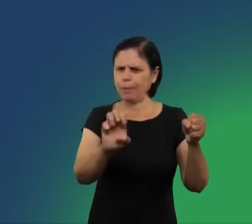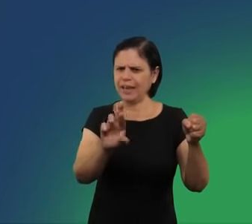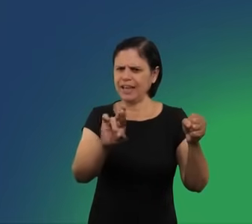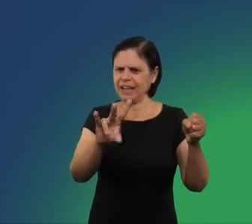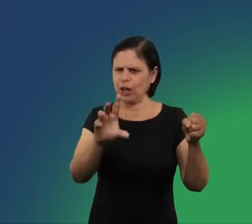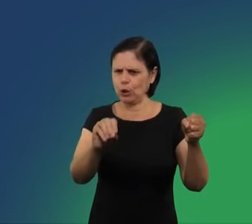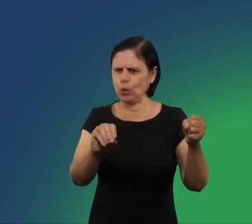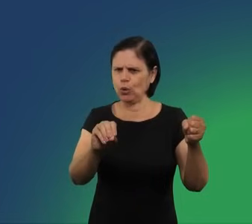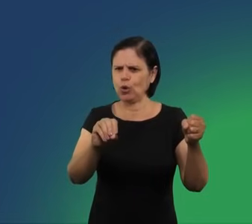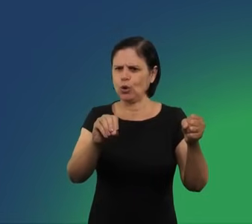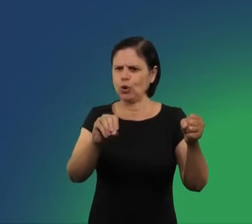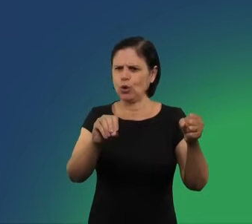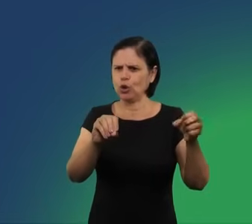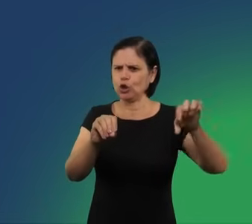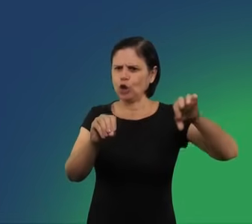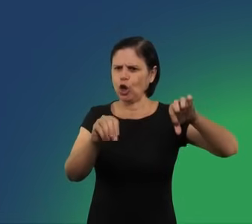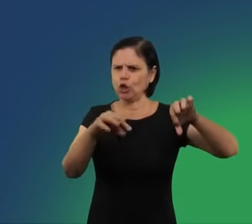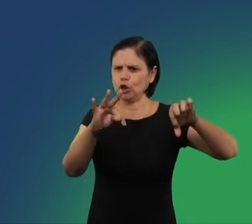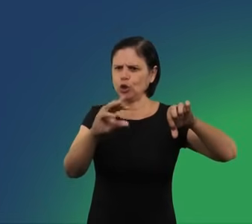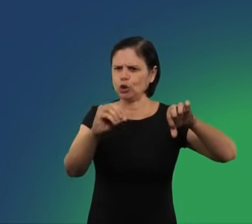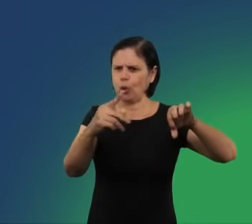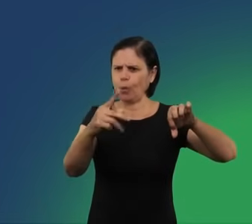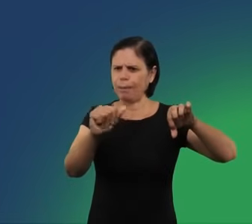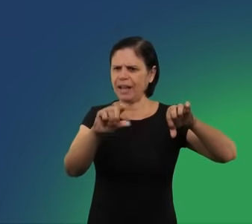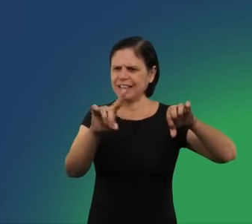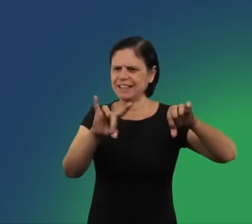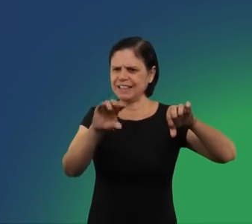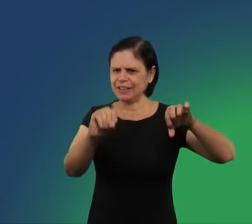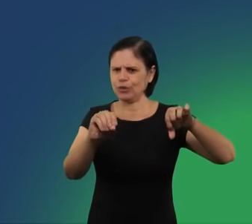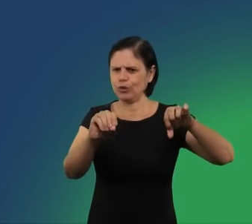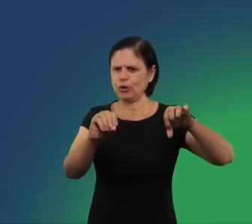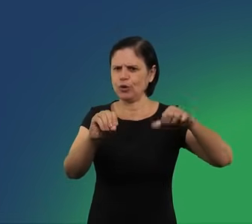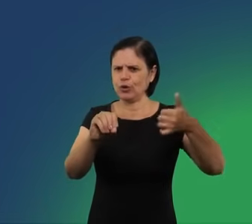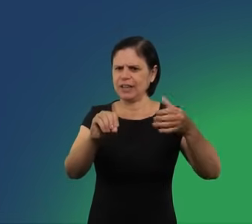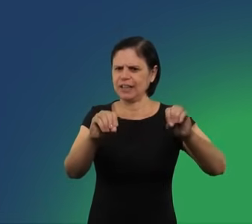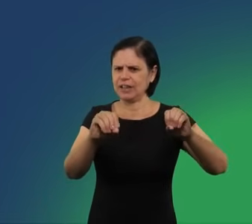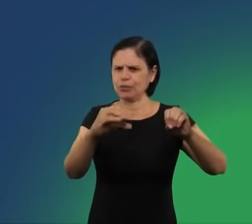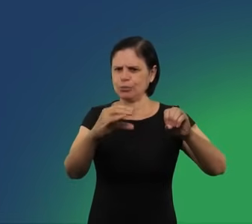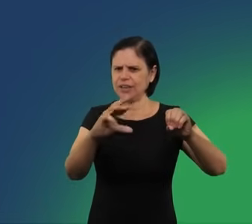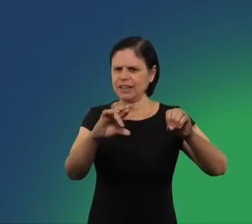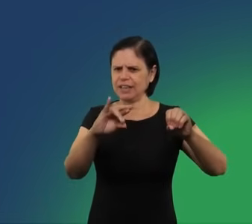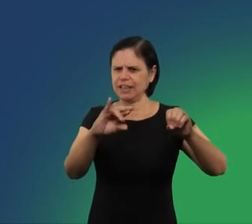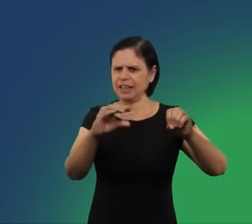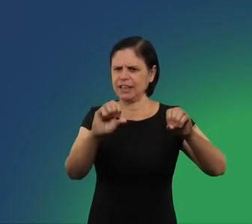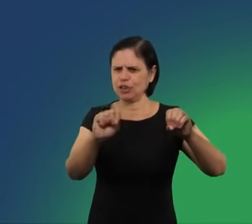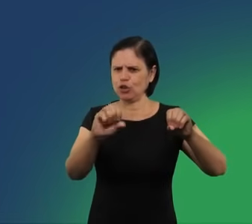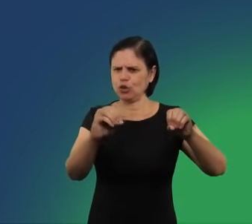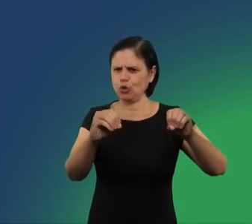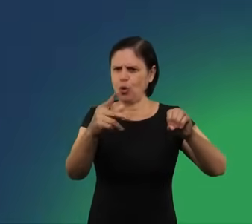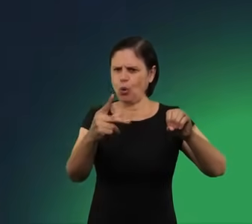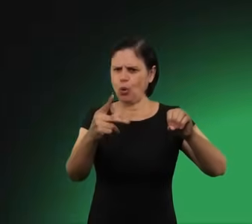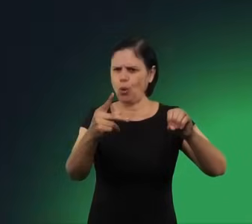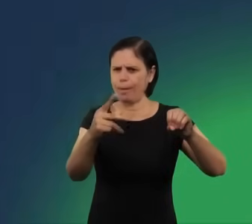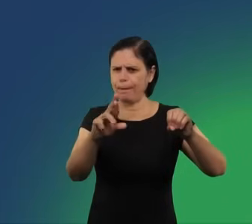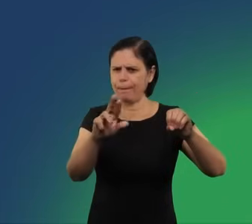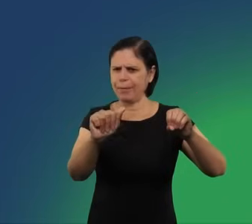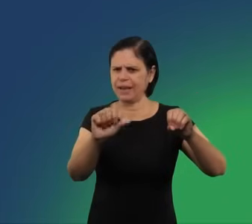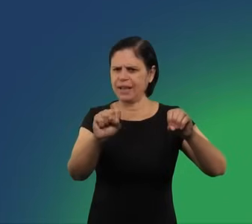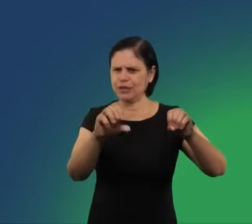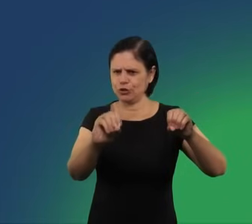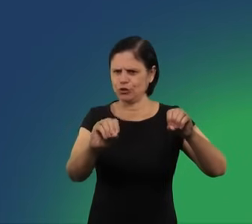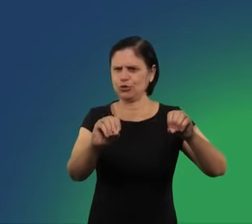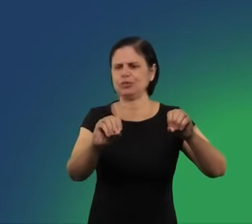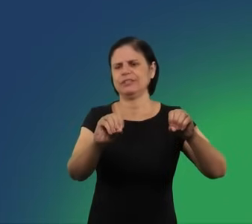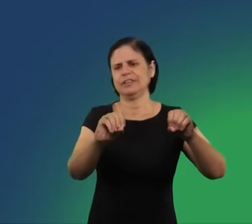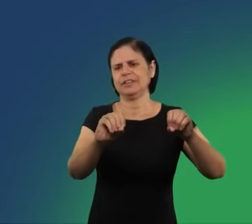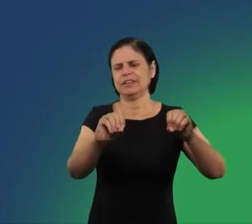nono, topázio, o décimo, crisopraso, o undécimo, jacinto, o